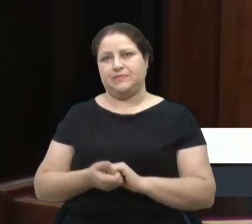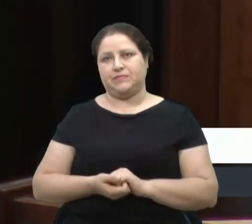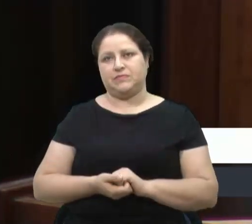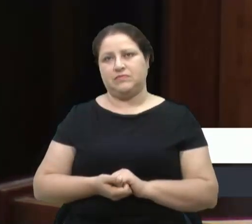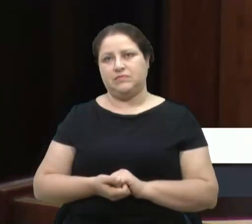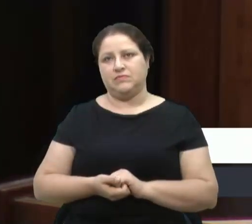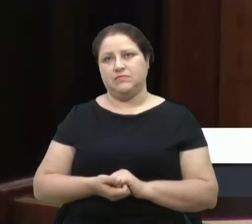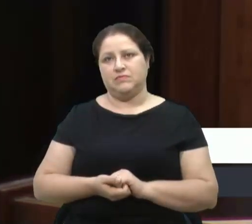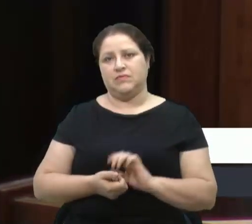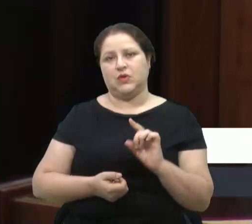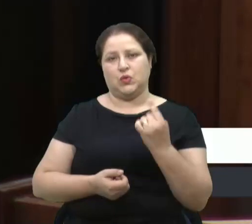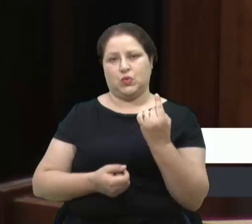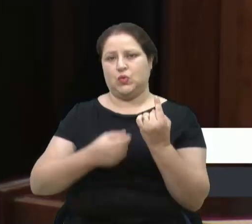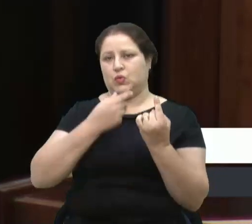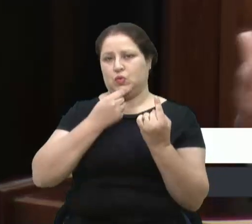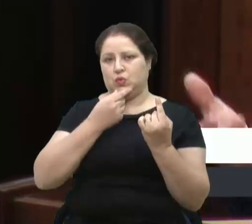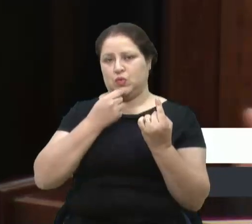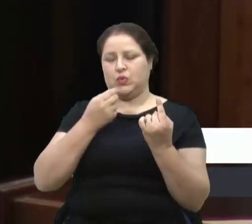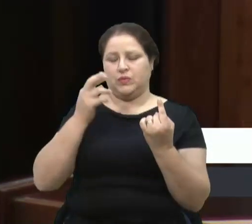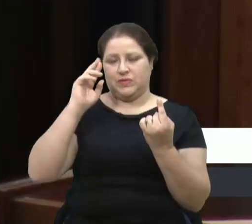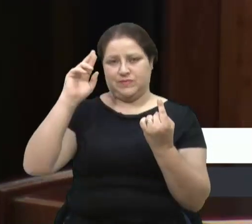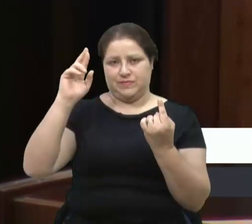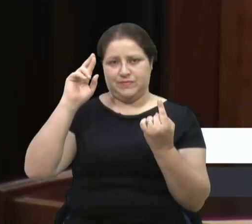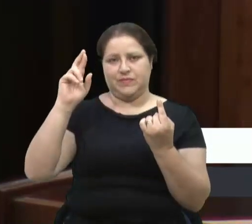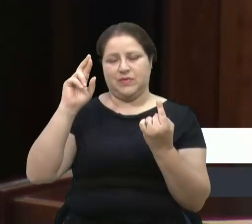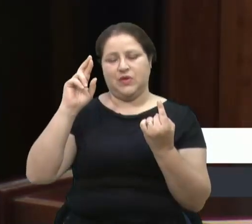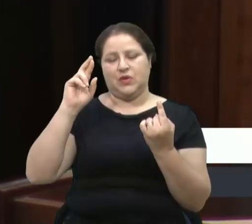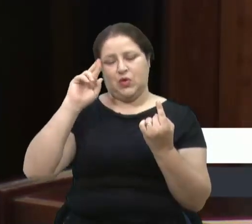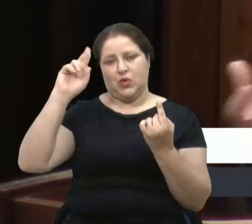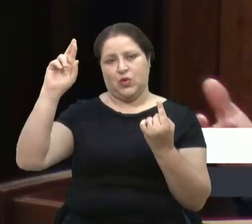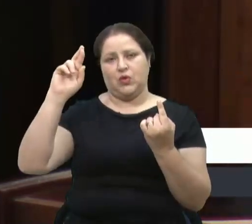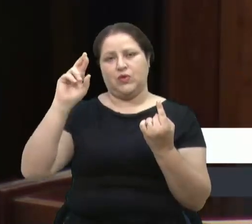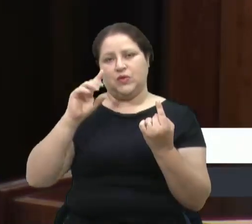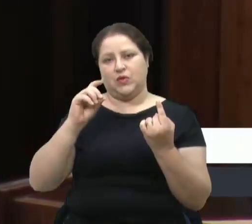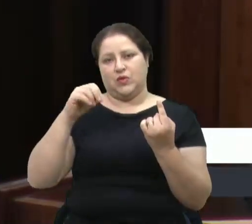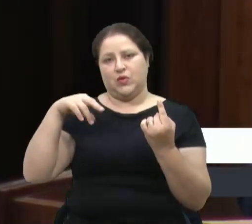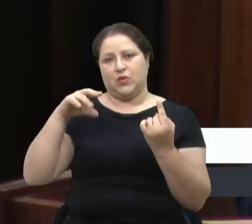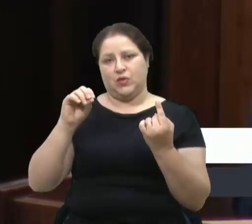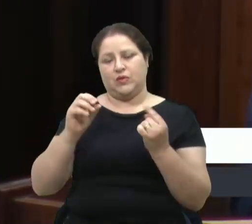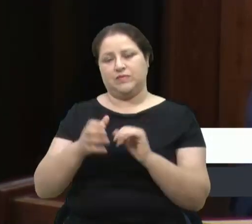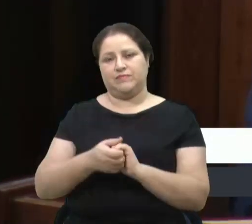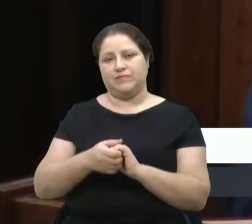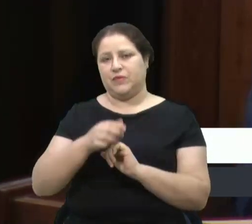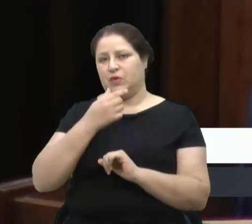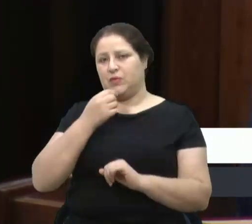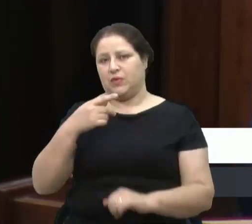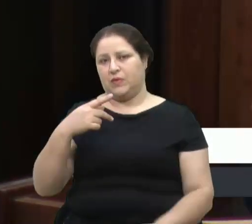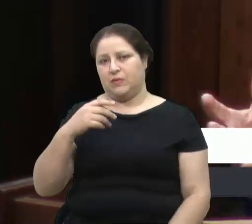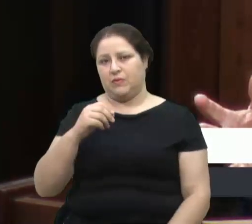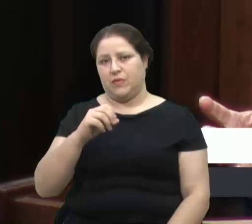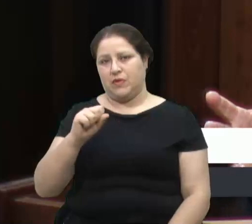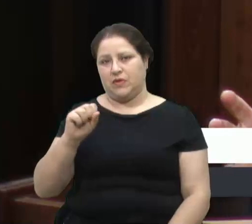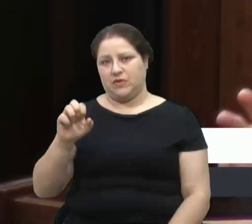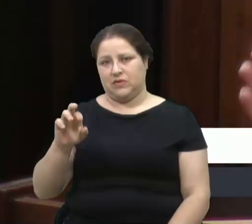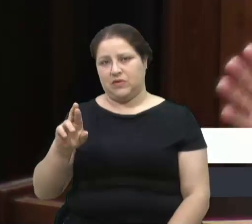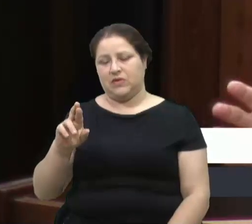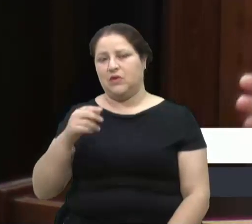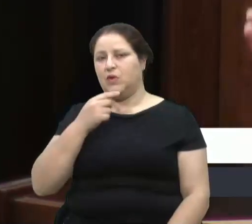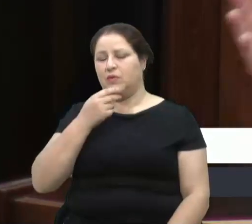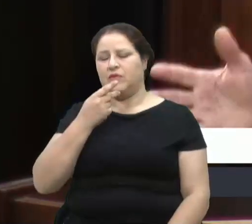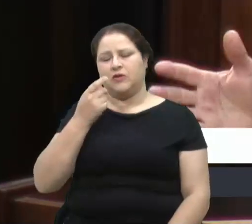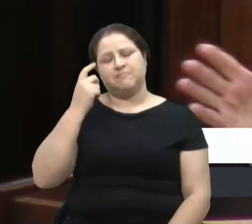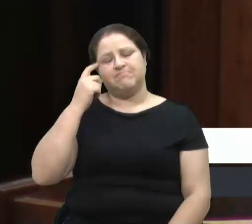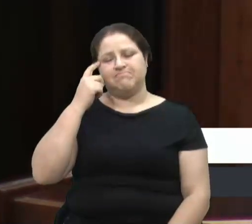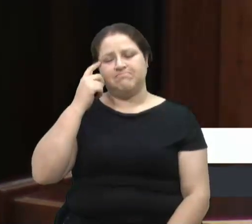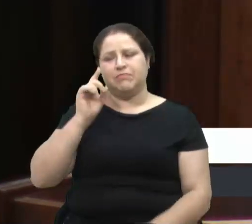um dos proprietários Ivo posse foi quem no primeiro momento que nós consultamos ele não pensou duas vezes essa